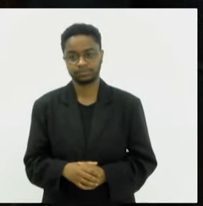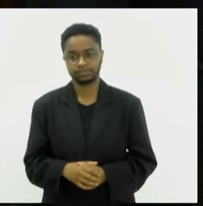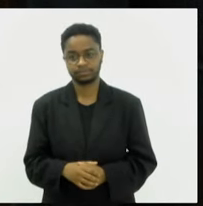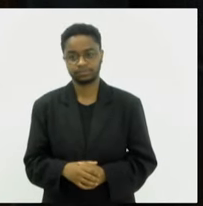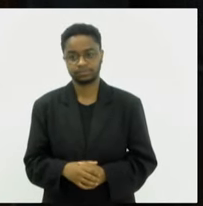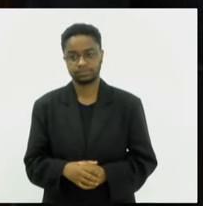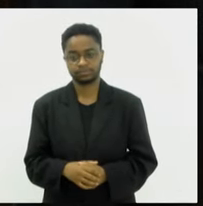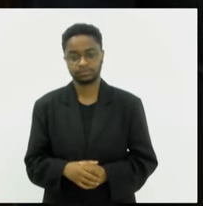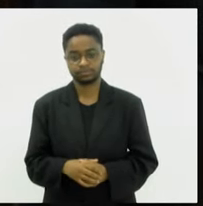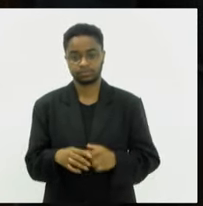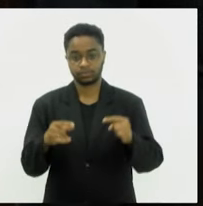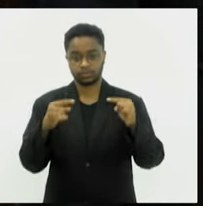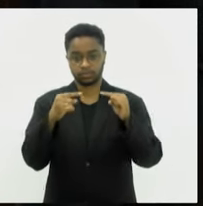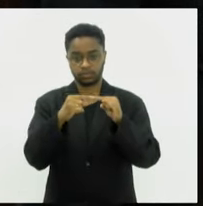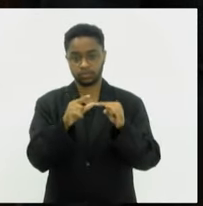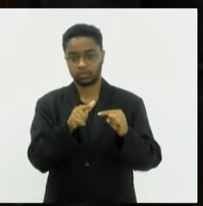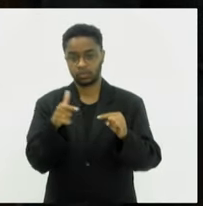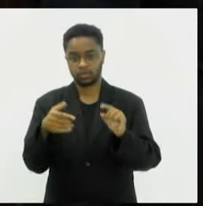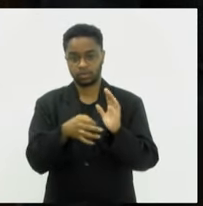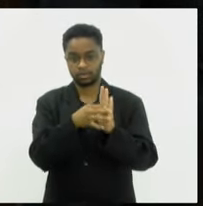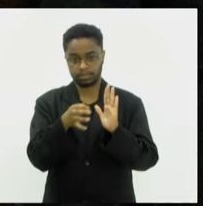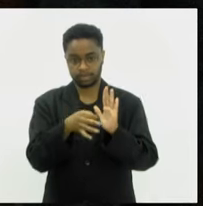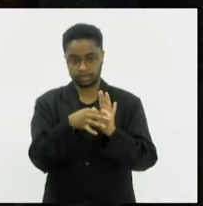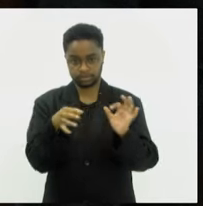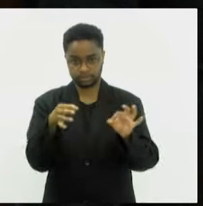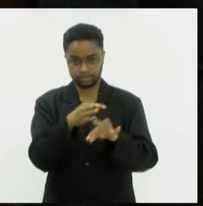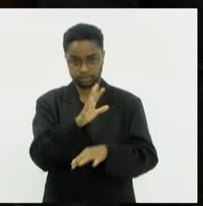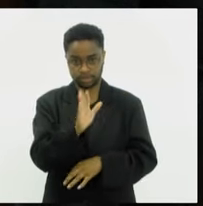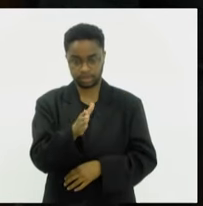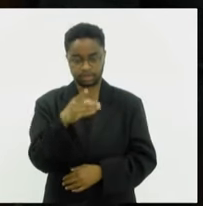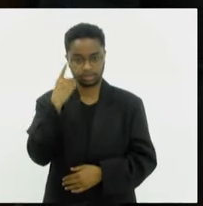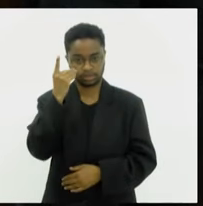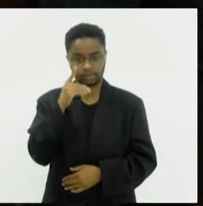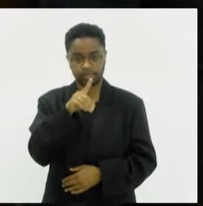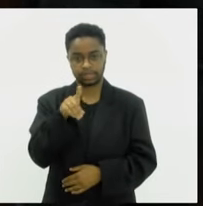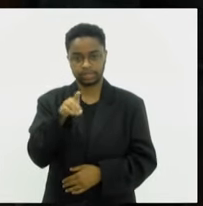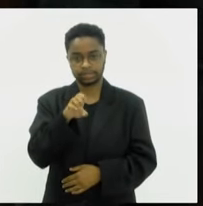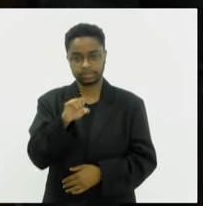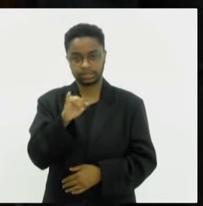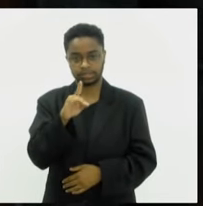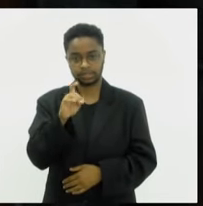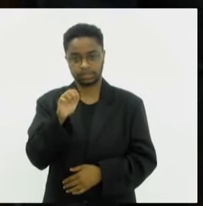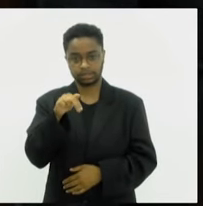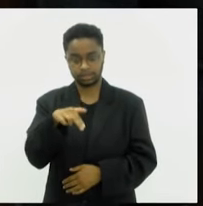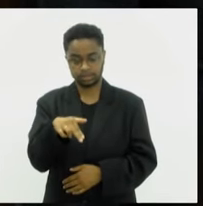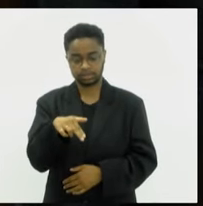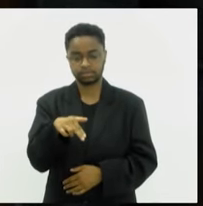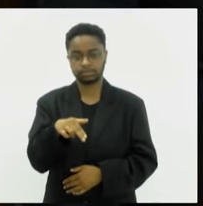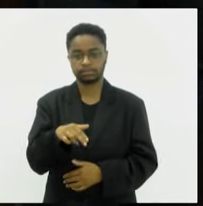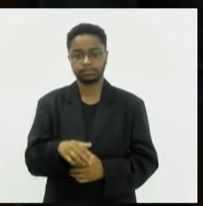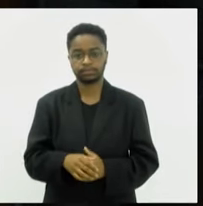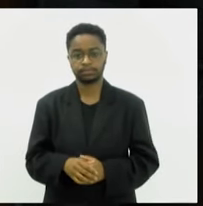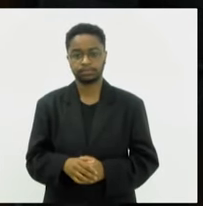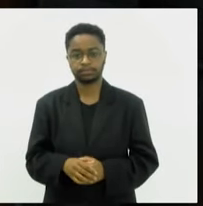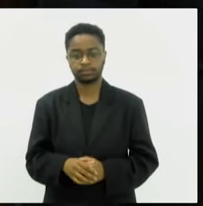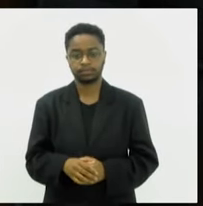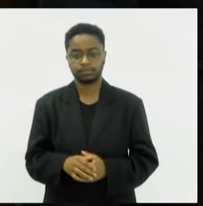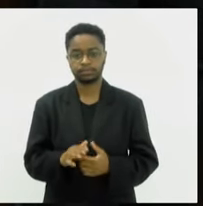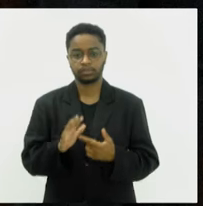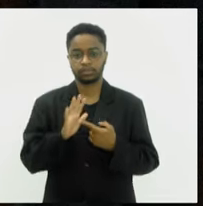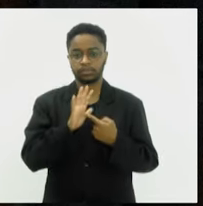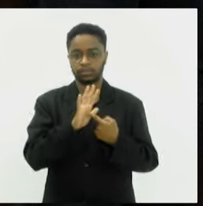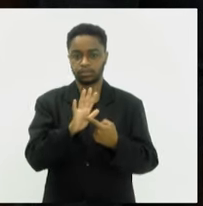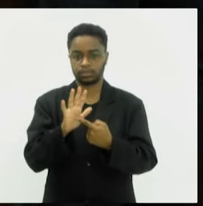consoante outros pareceres já dados, a deputada Zeidan, sucessivamente, tem